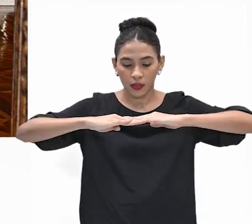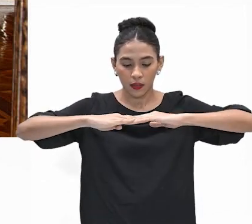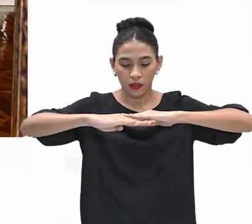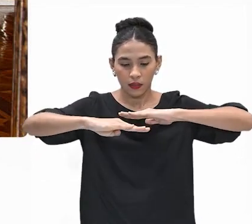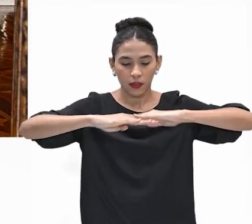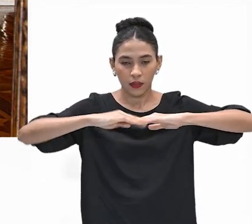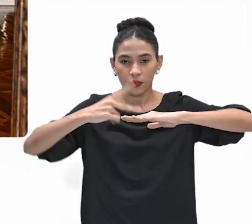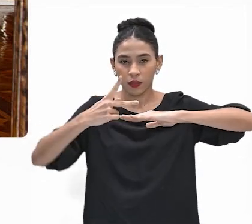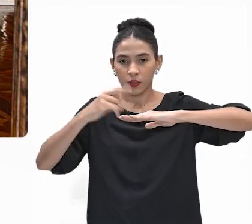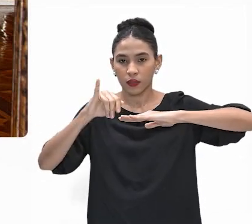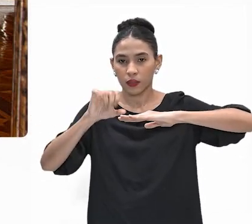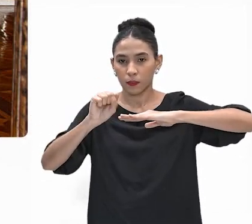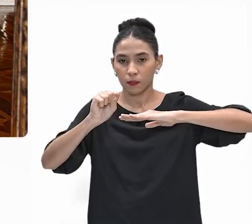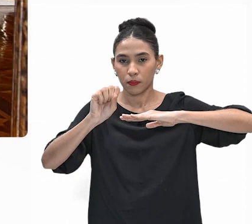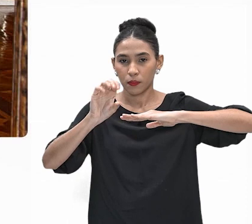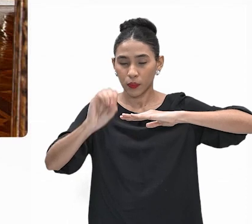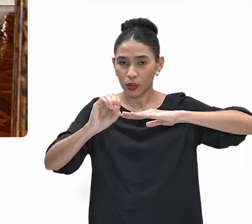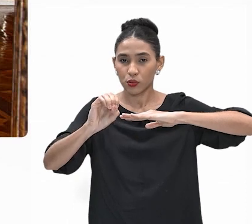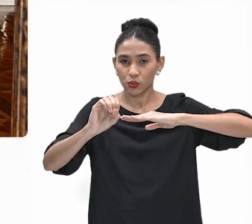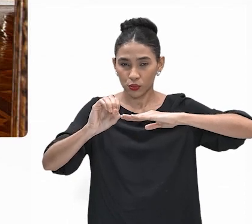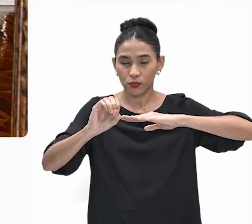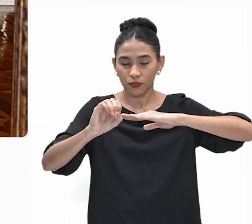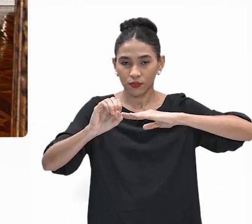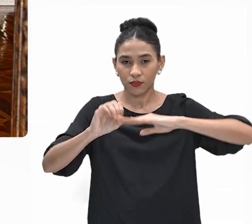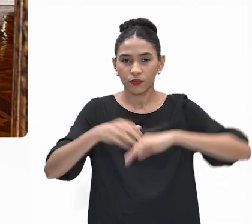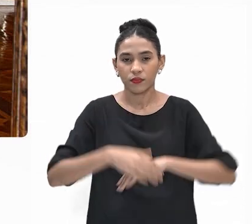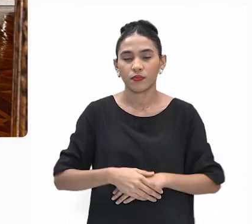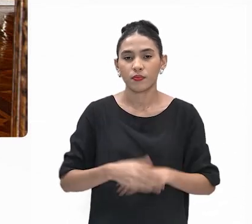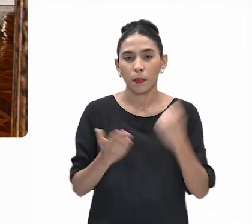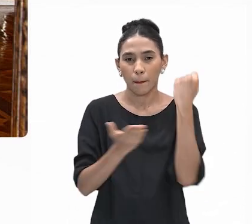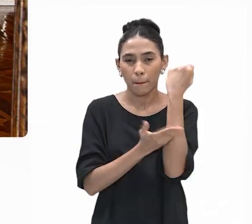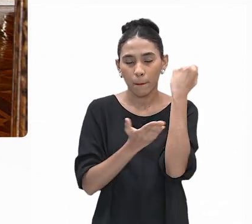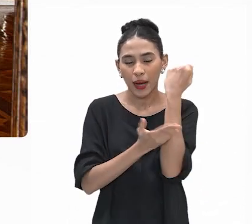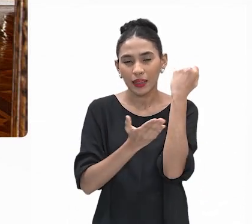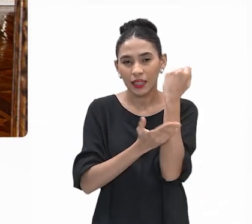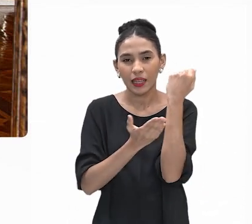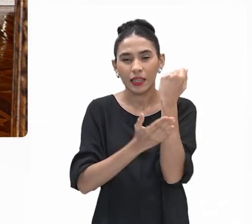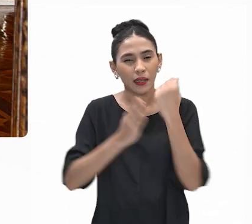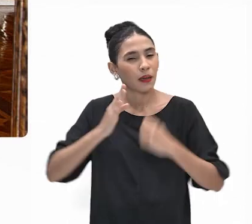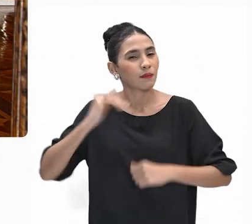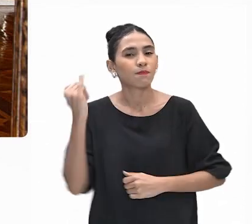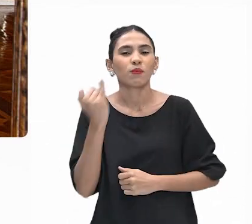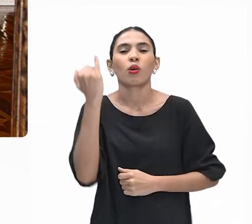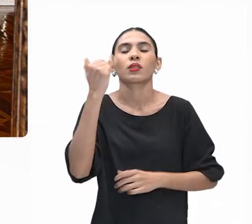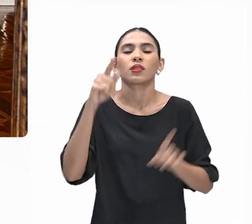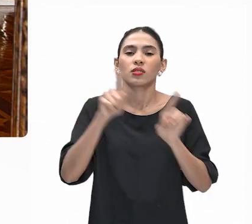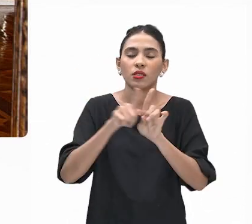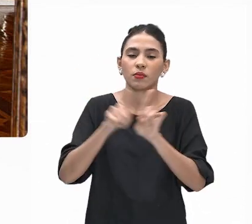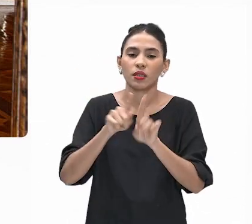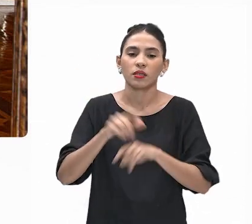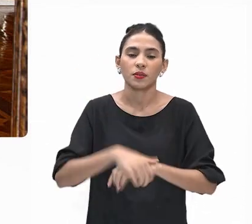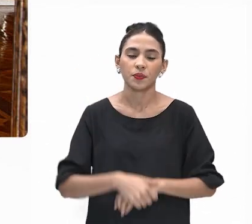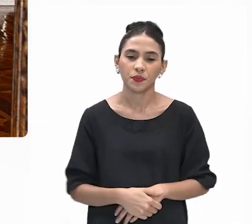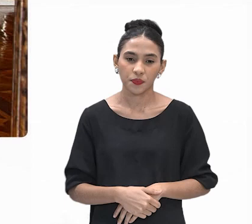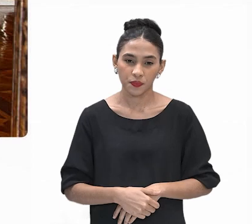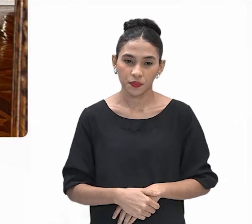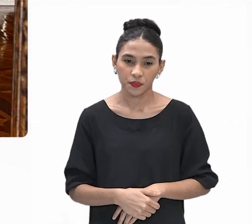com madeiras nobres, que vocês vão ver mais um pouquinho, se aprofundar mais um pouquinho na nossa próxima aula.